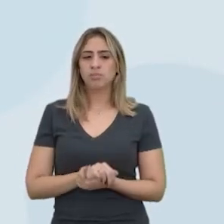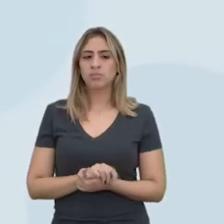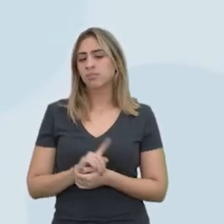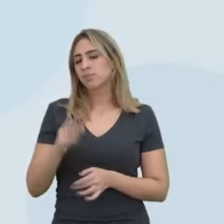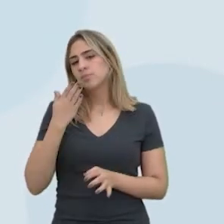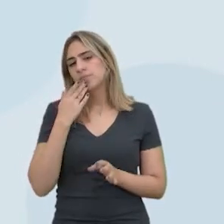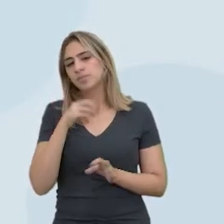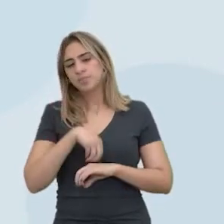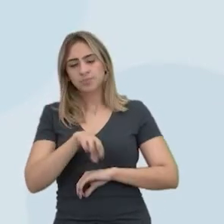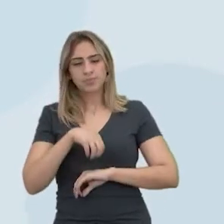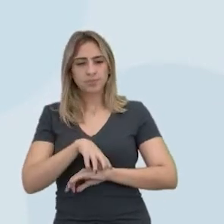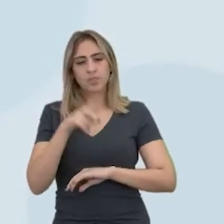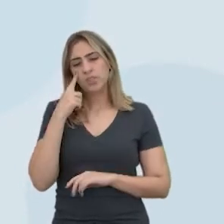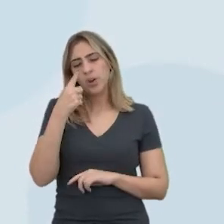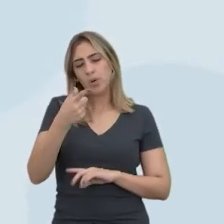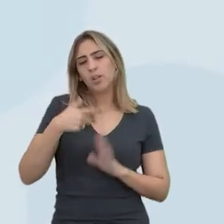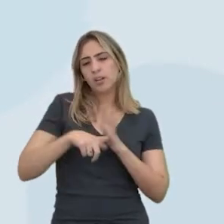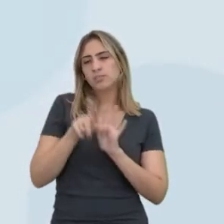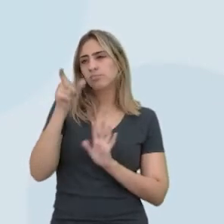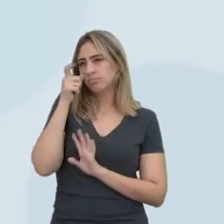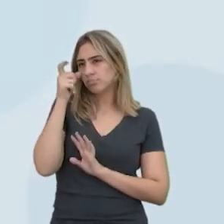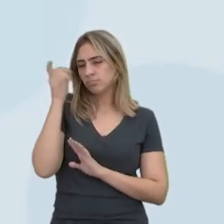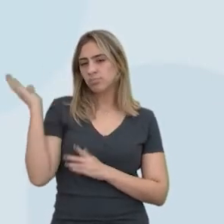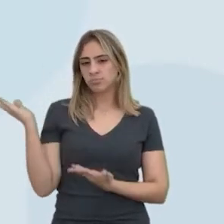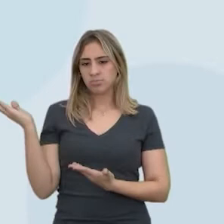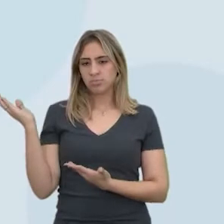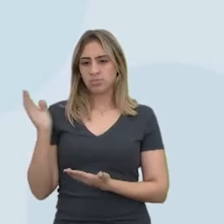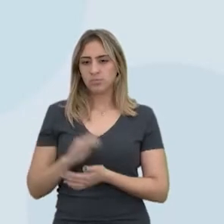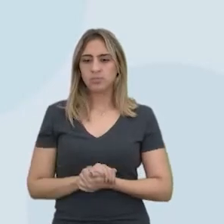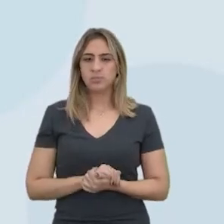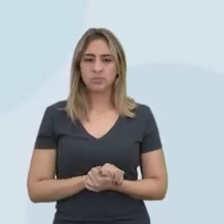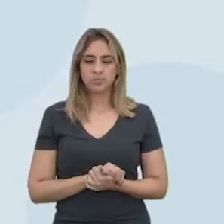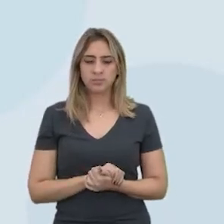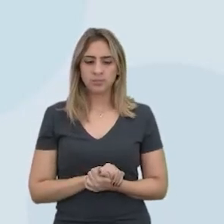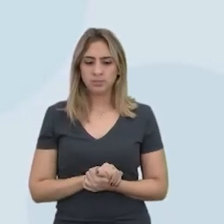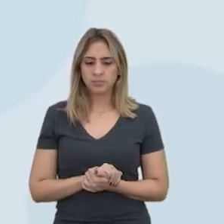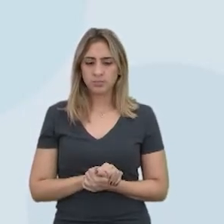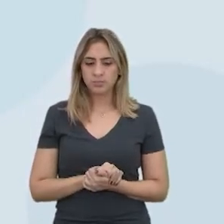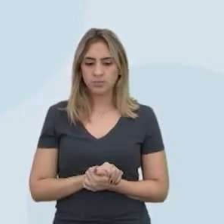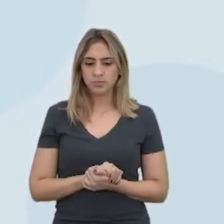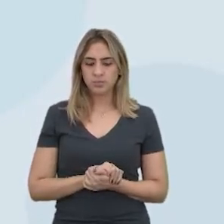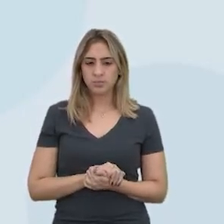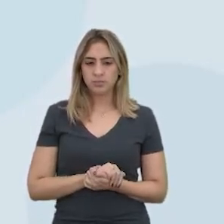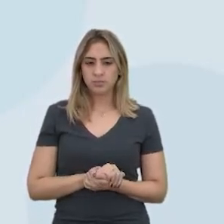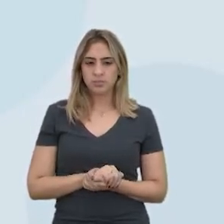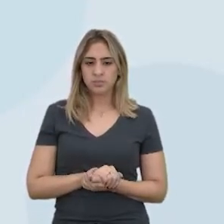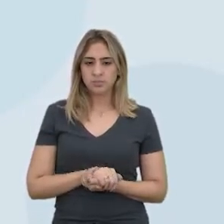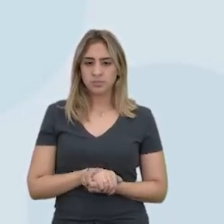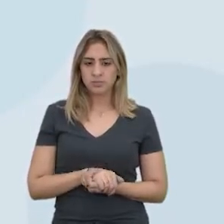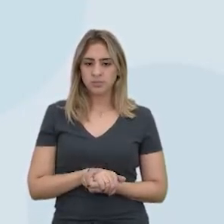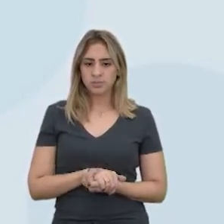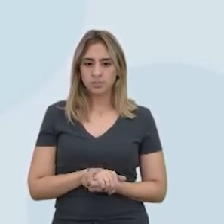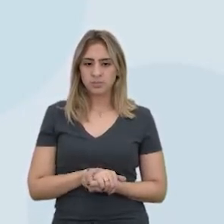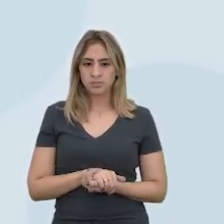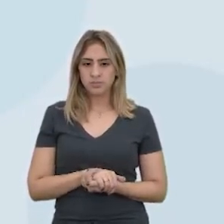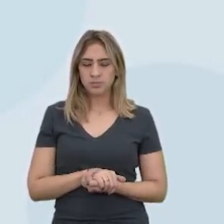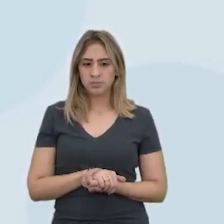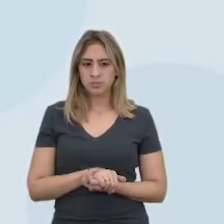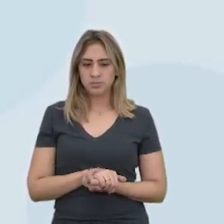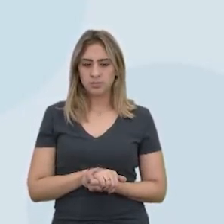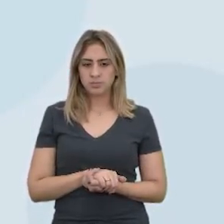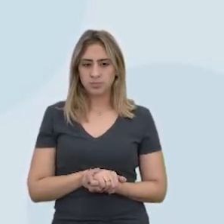classificação indicativa, olhem antes de assistir, porque vai que, né, não estou indicando filmes porque vocês assistam fora da classificação indicativa.